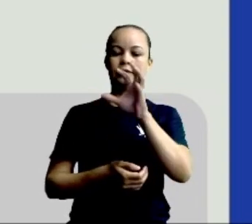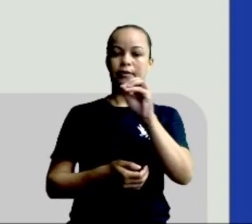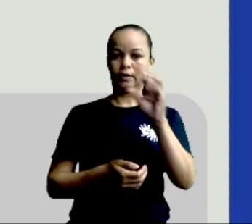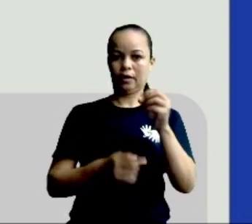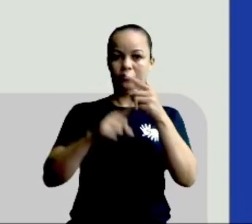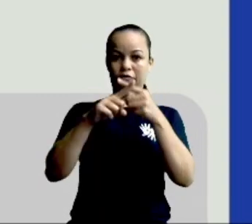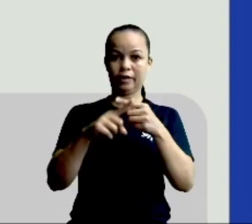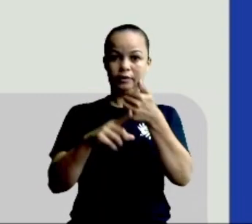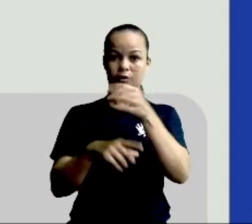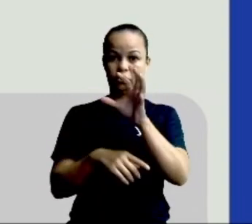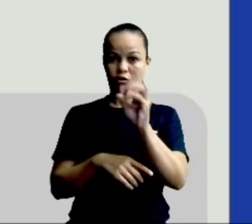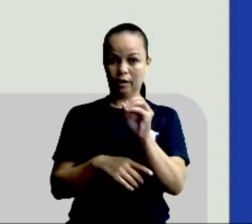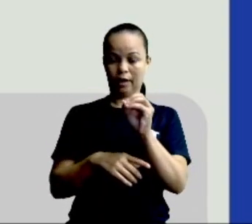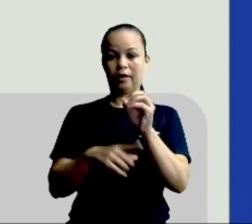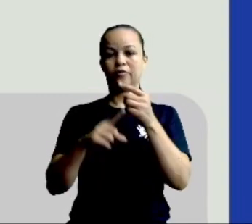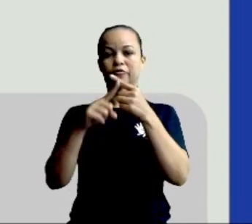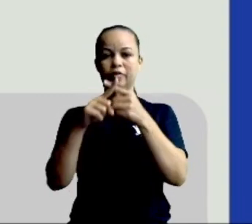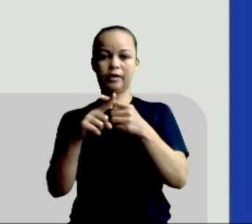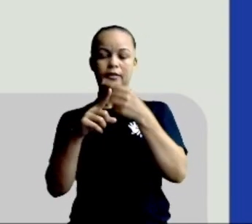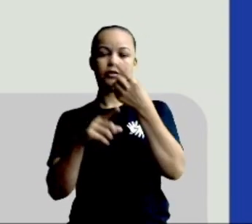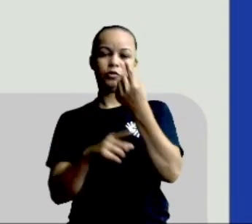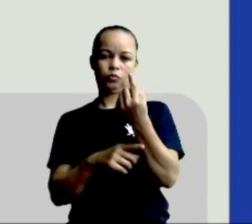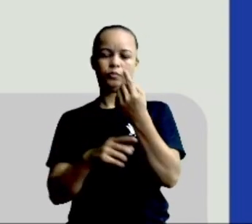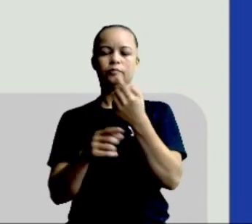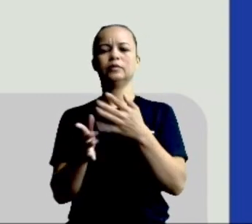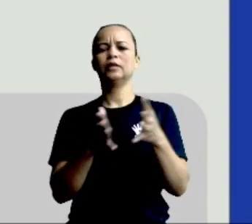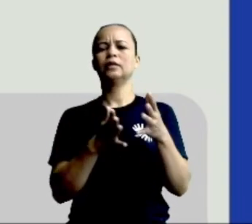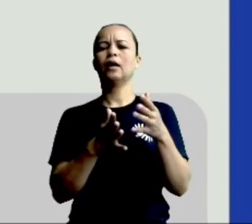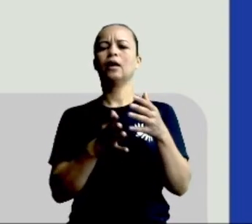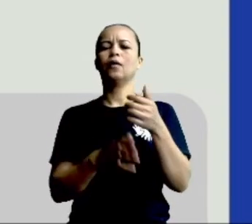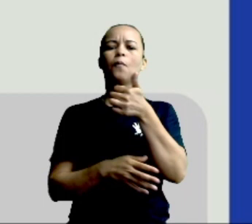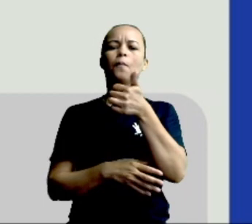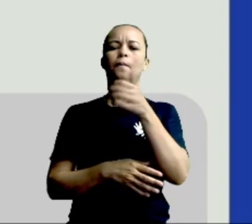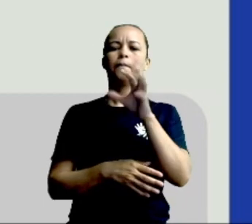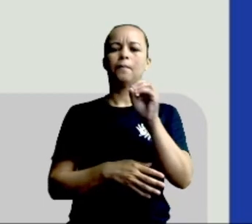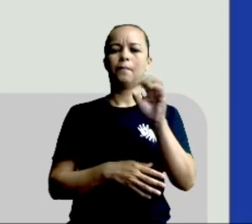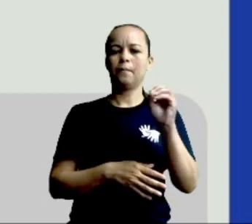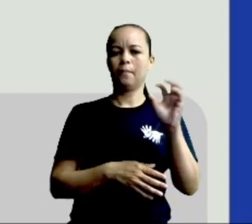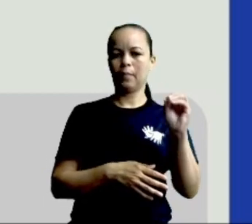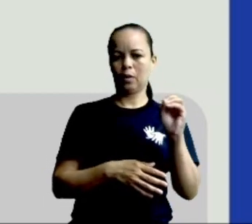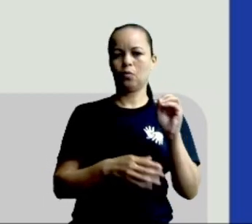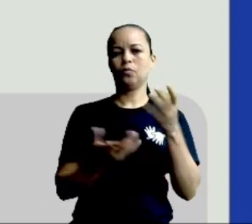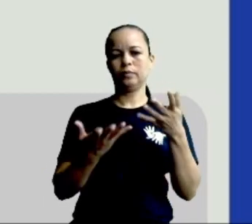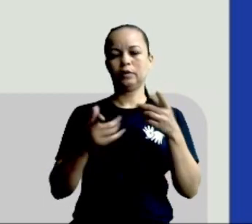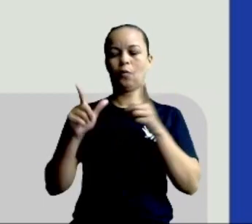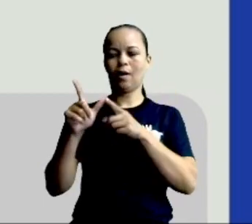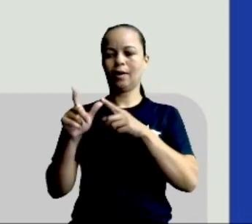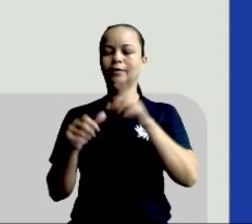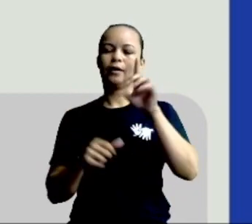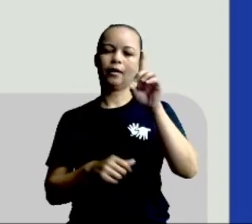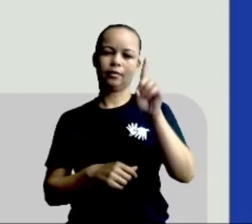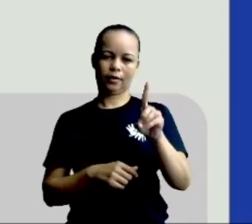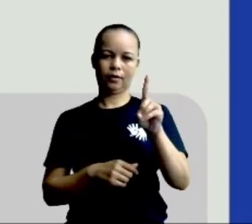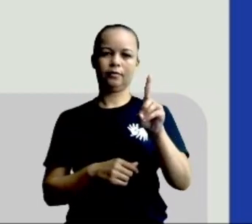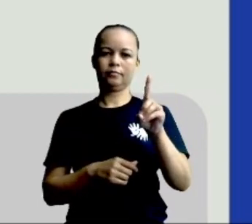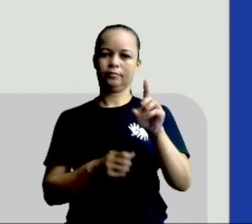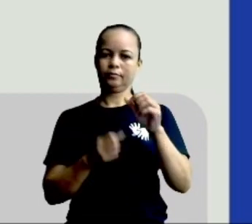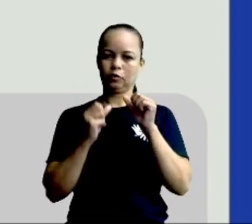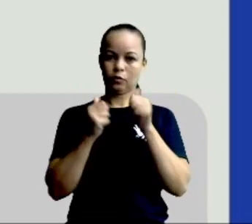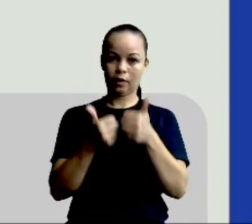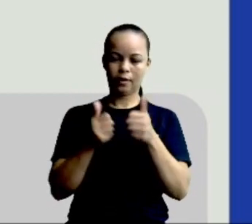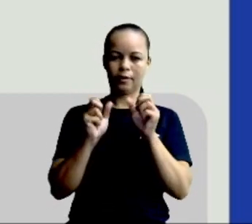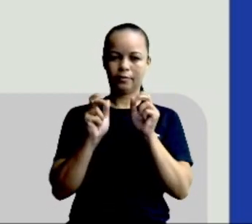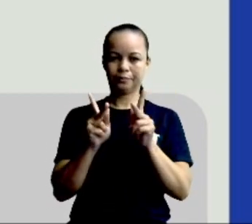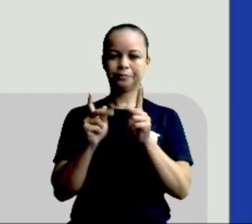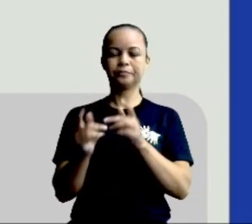10 vezes 1, que dá 1000. Letra D. Tranquilo?